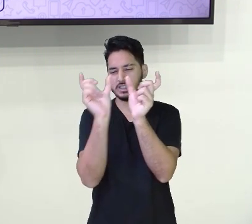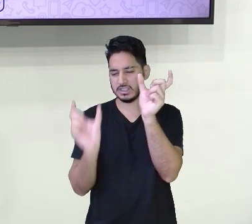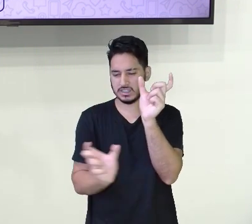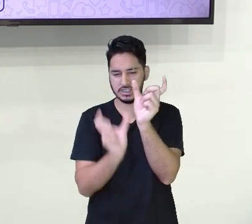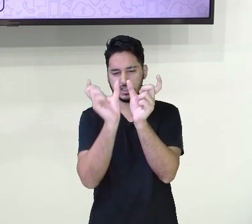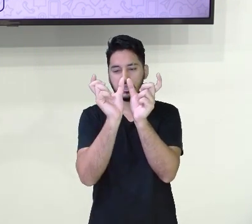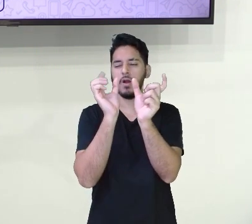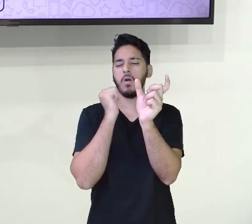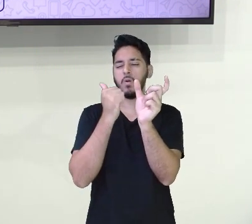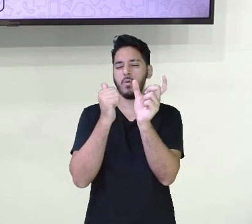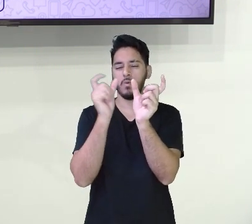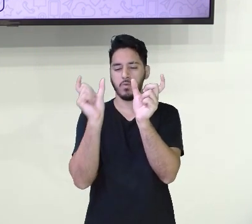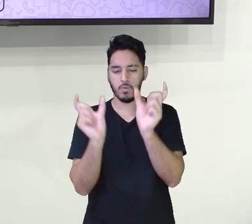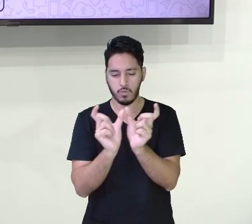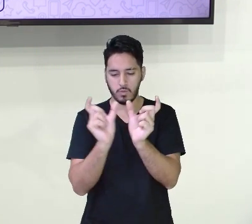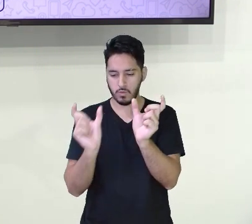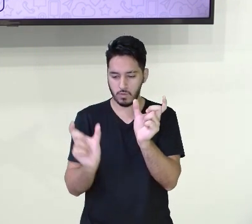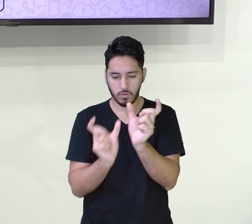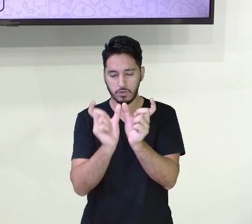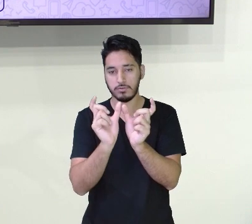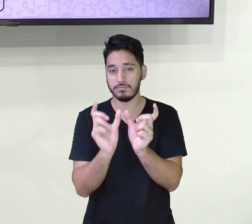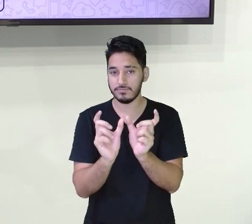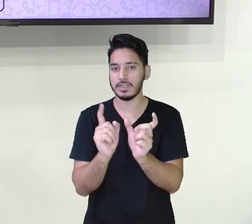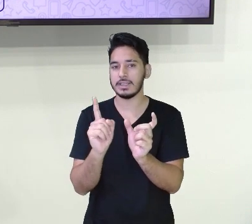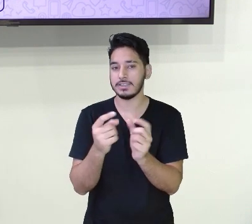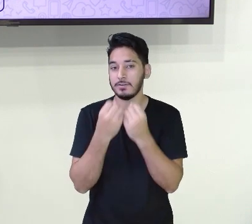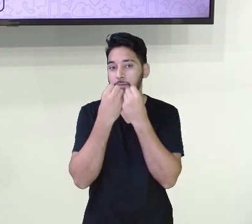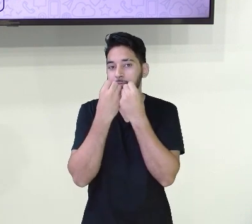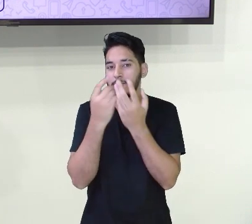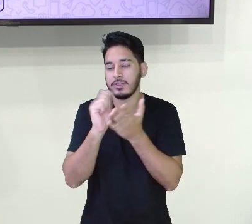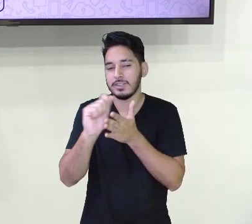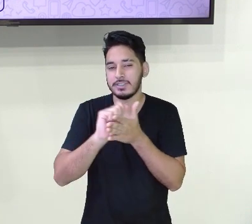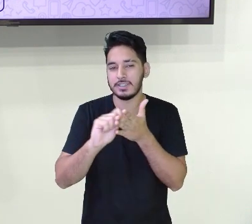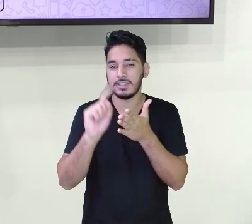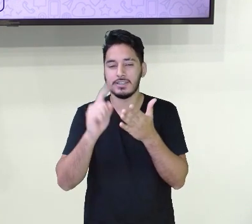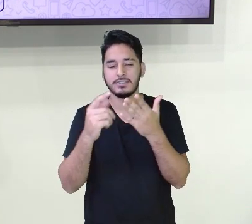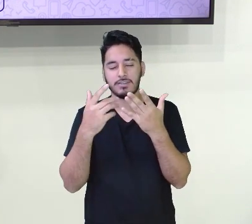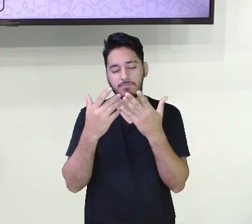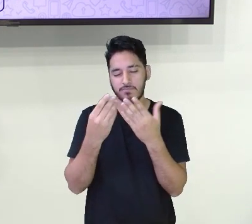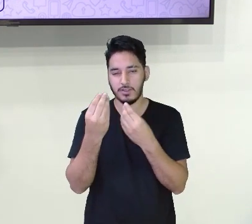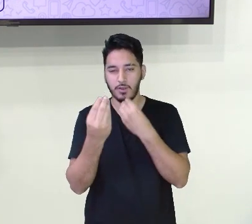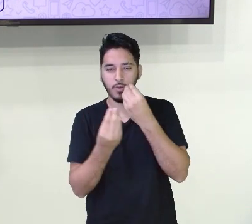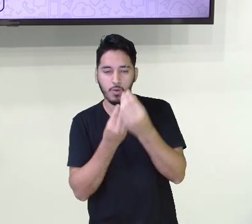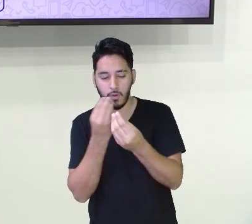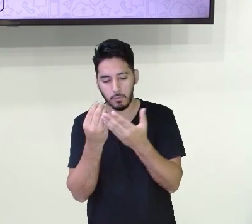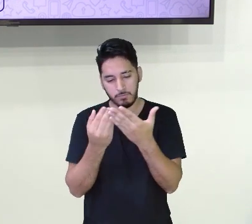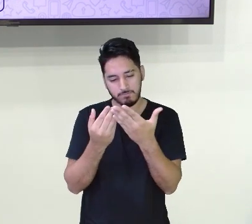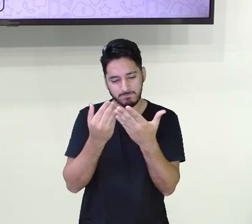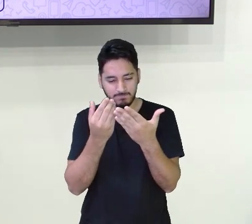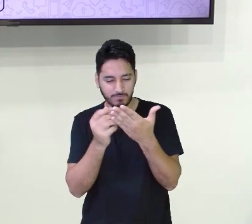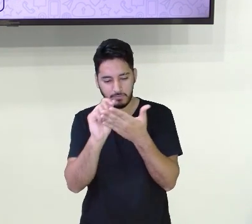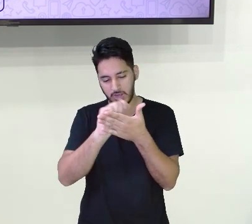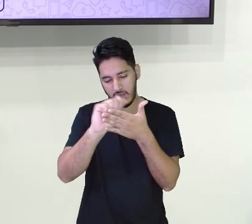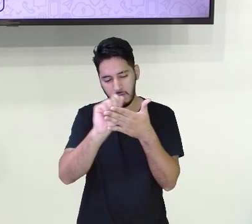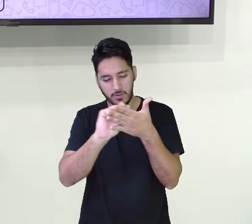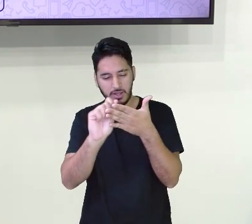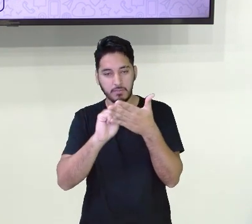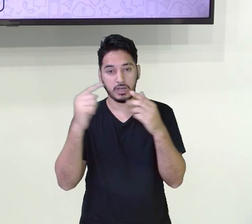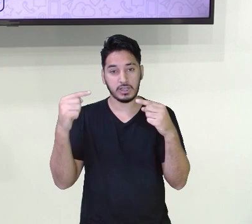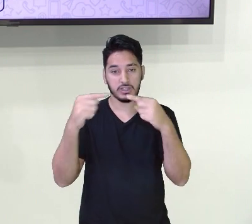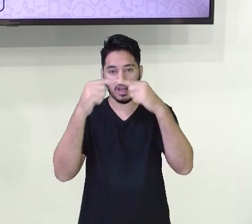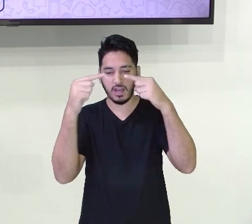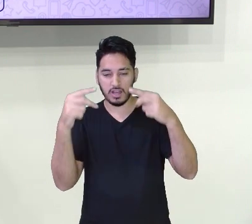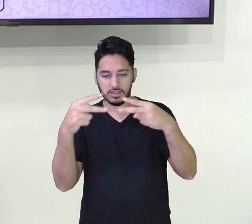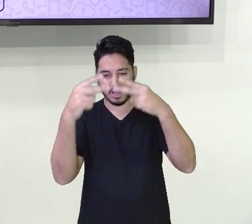é a grande magia da escrita, né? Eu acredito que é justamente essa beleza de buscar palavras que se encaixem ali